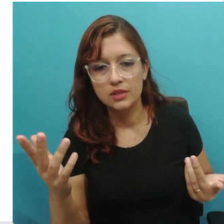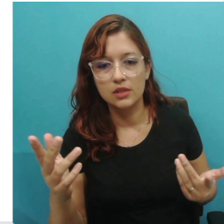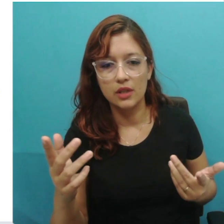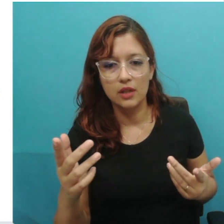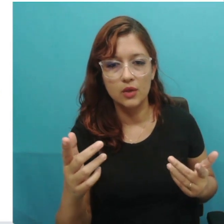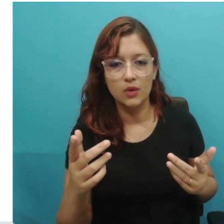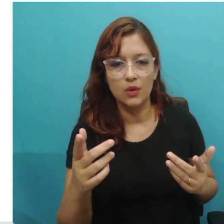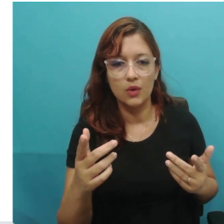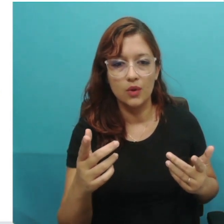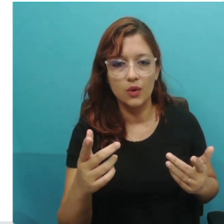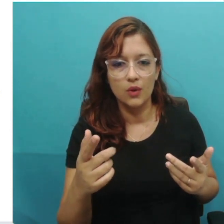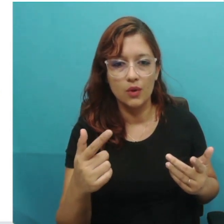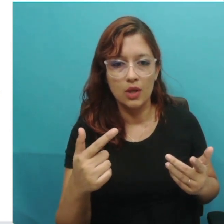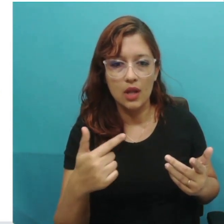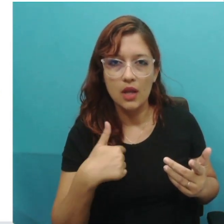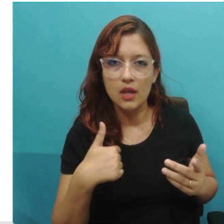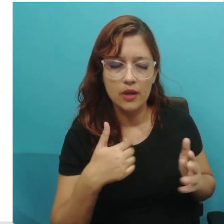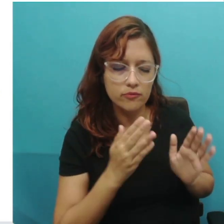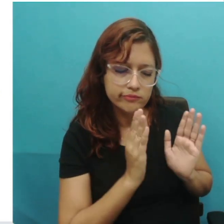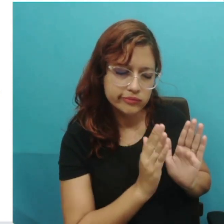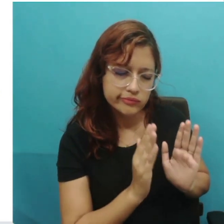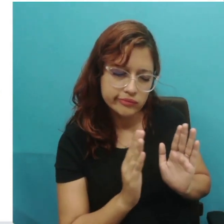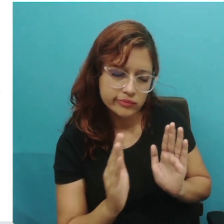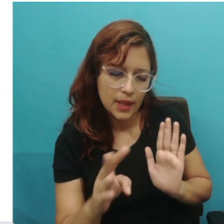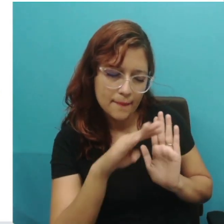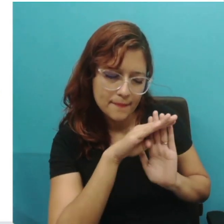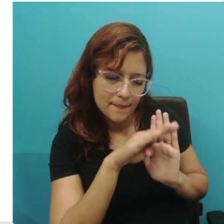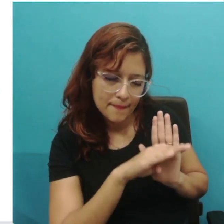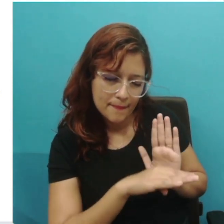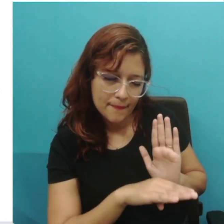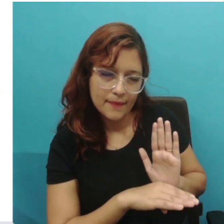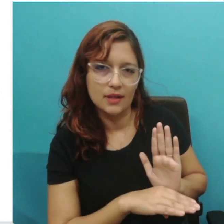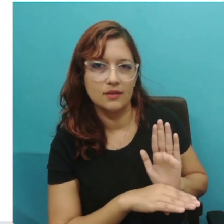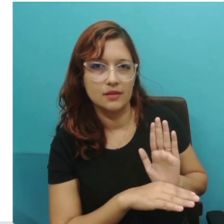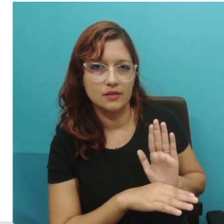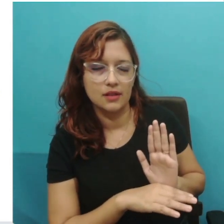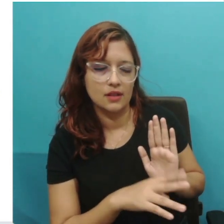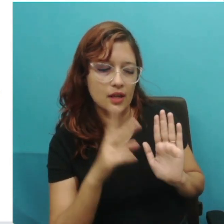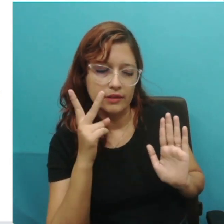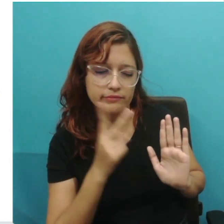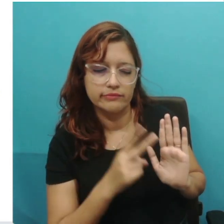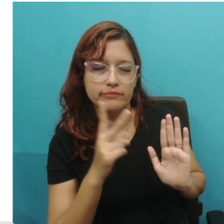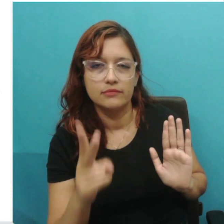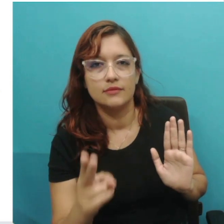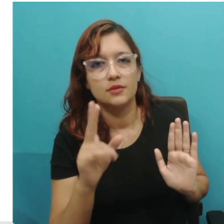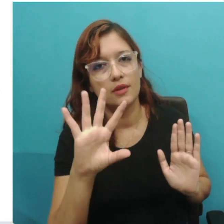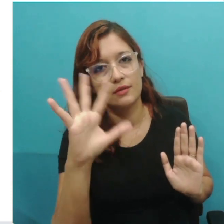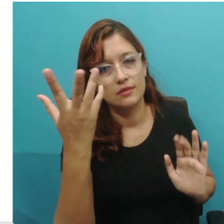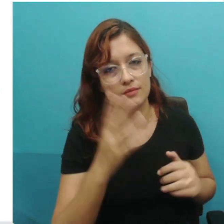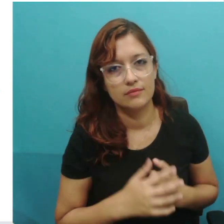Tudo aconteceu do modo como eu planejei.